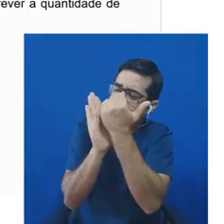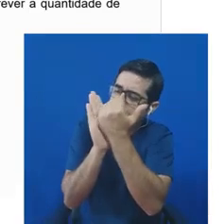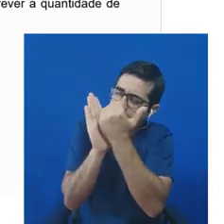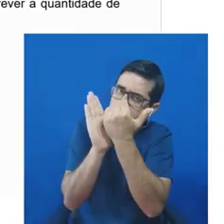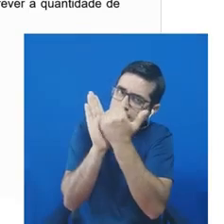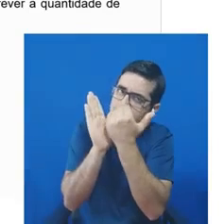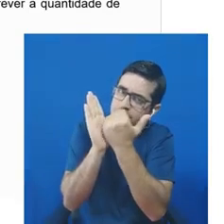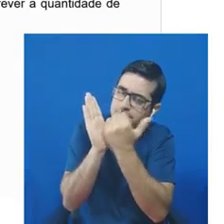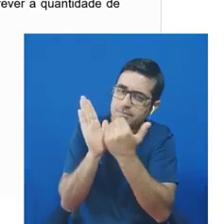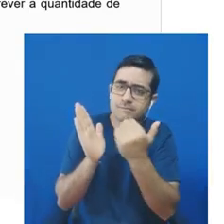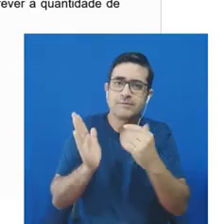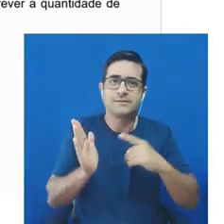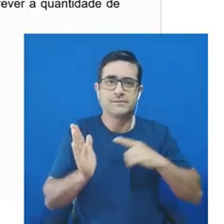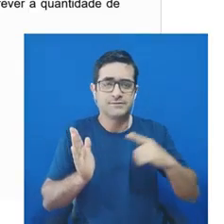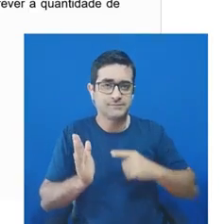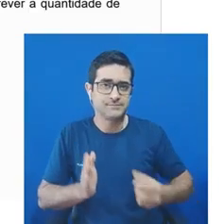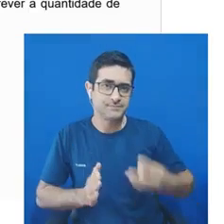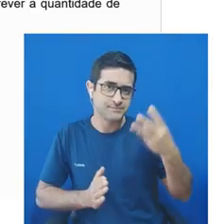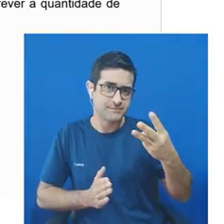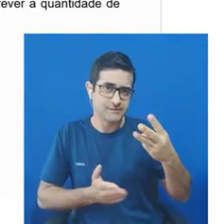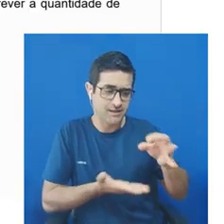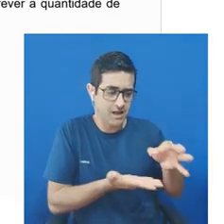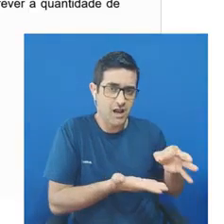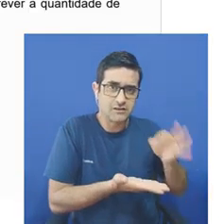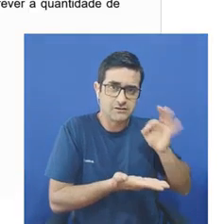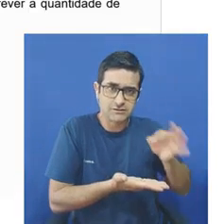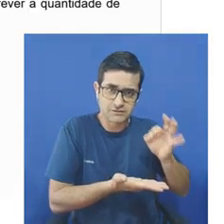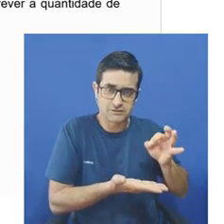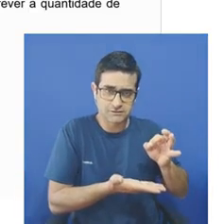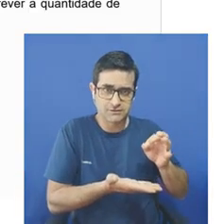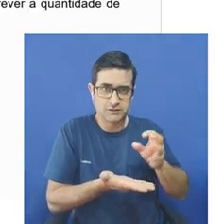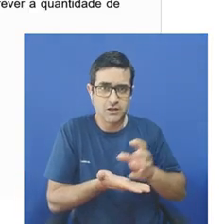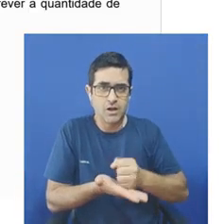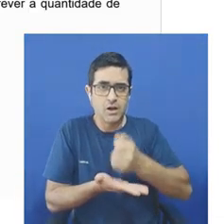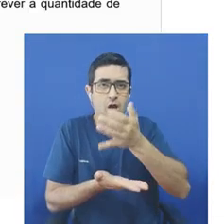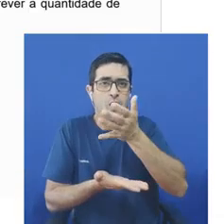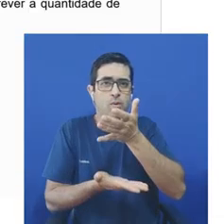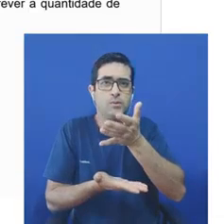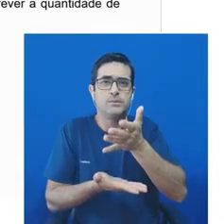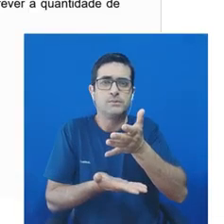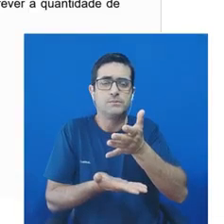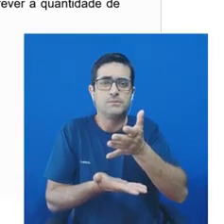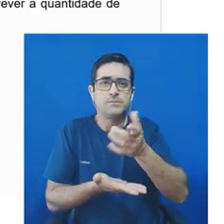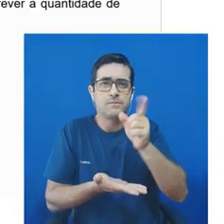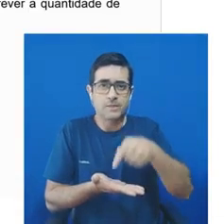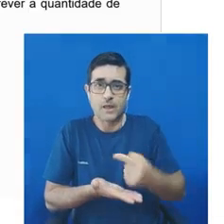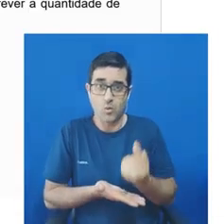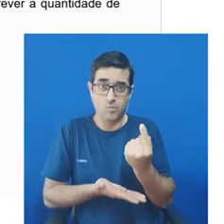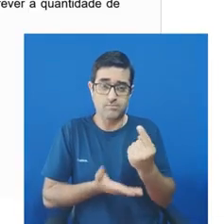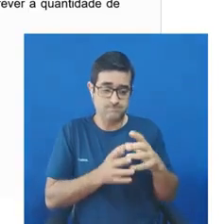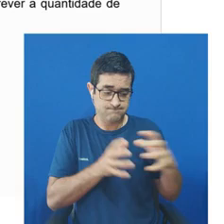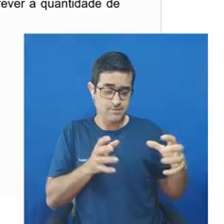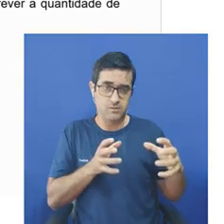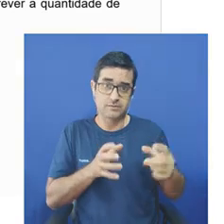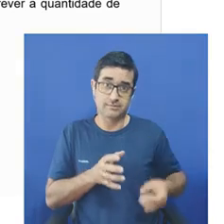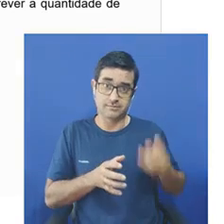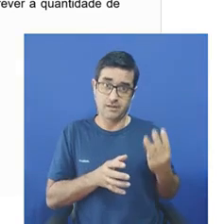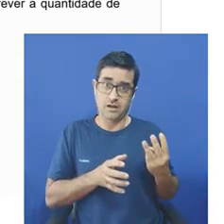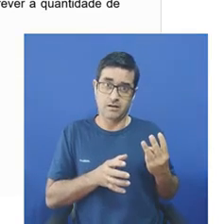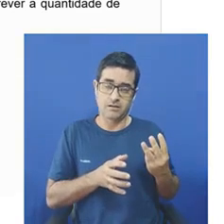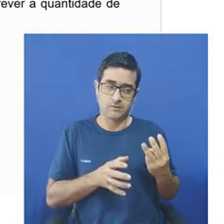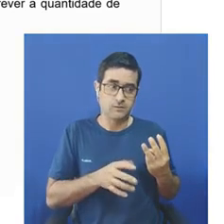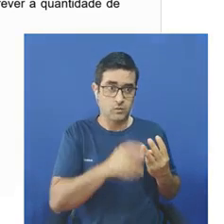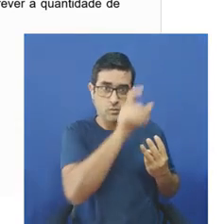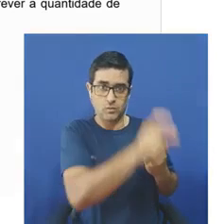receita. Por exemplo, se eu usei 3 xícaras de farinha para obter um pão desse daqui, então eu entendi que a